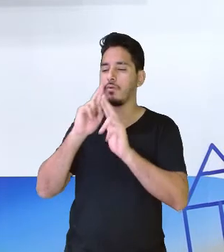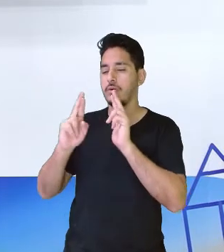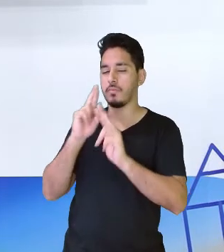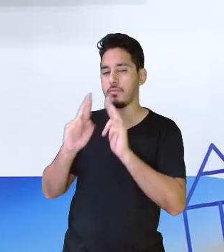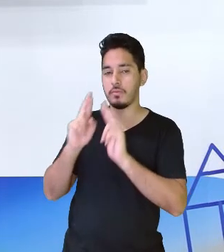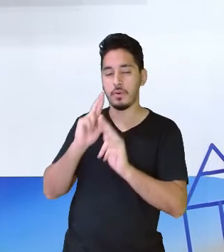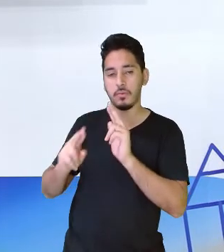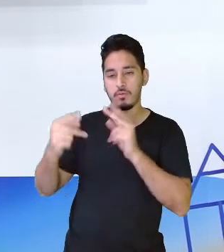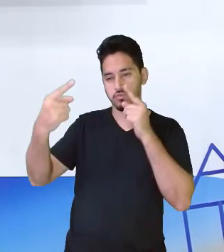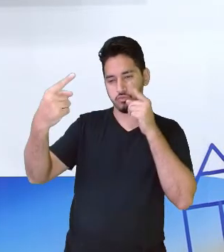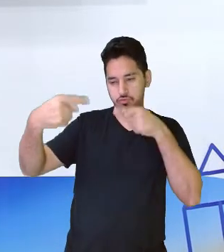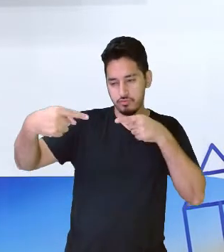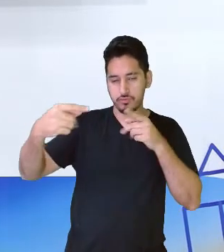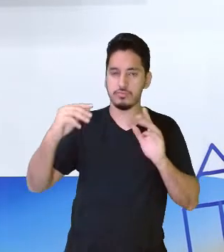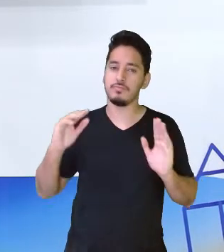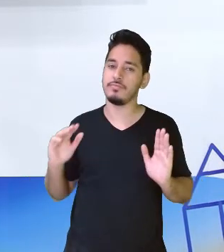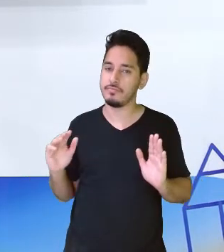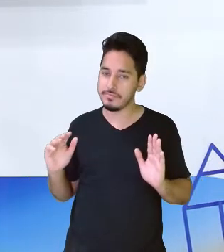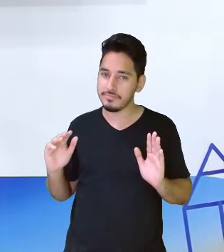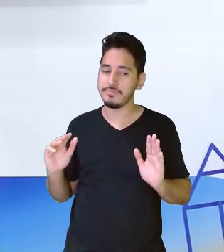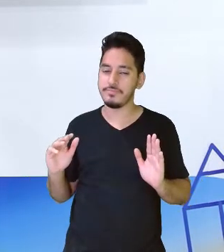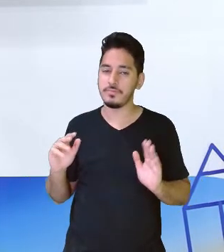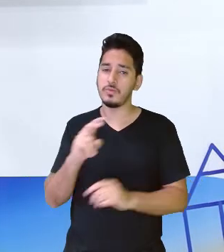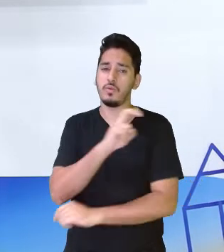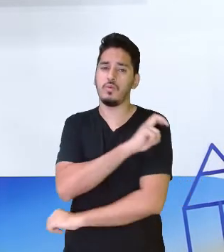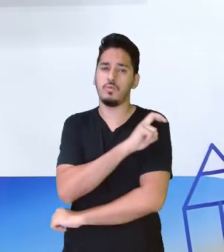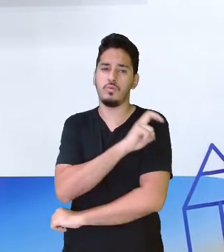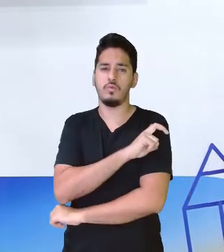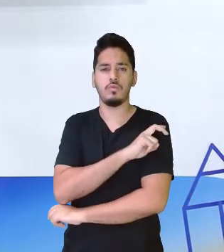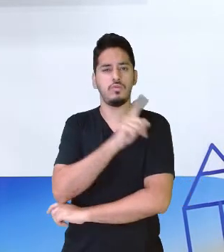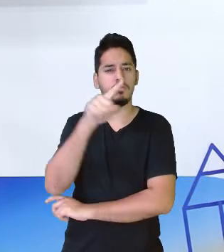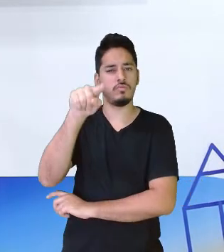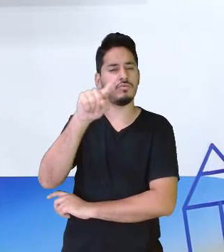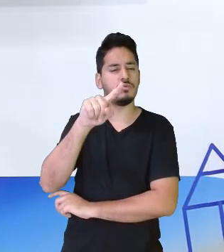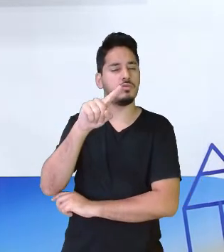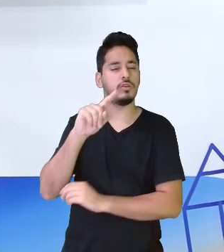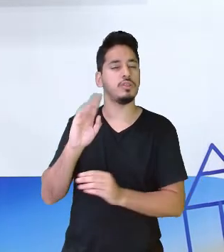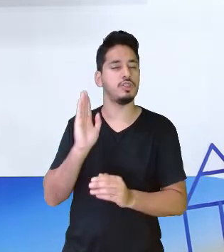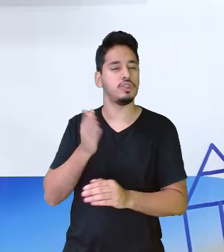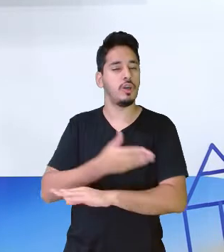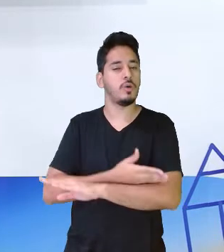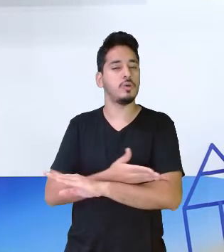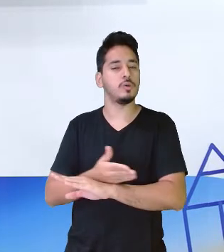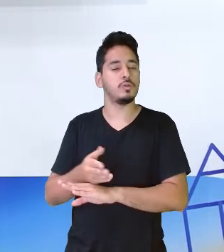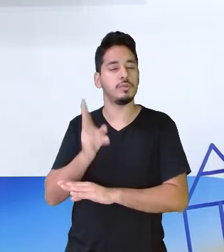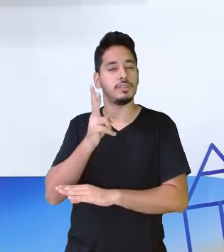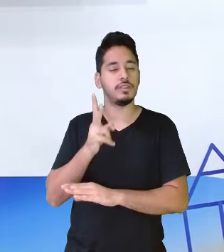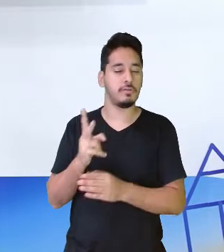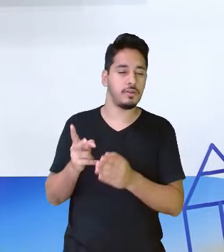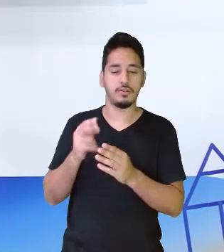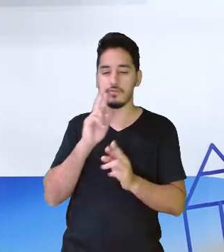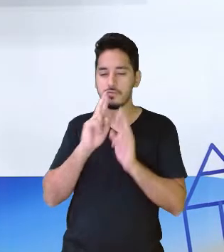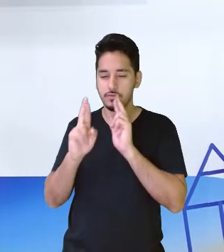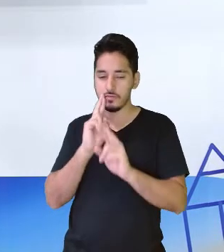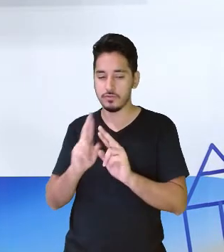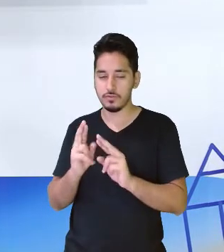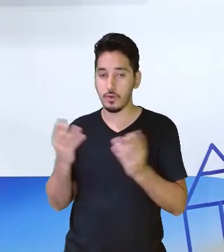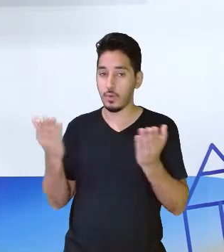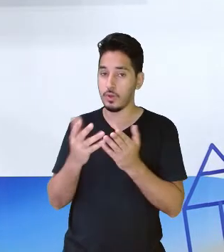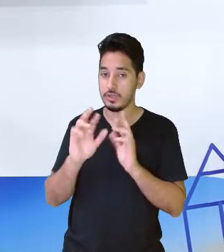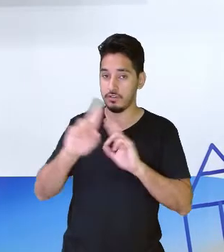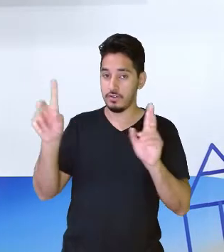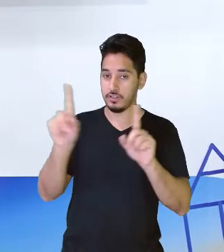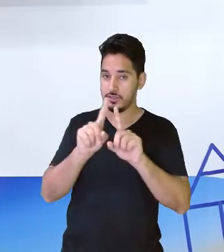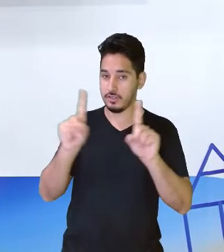aos desafios. O 5º ano tem hábito de responder. Eu espero que hoje não seja